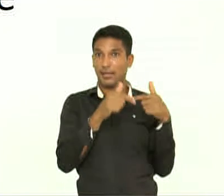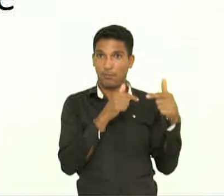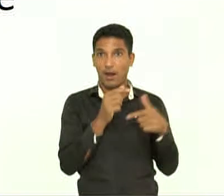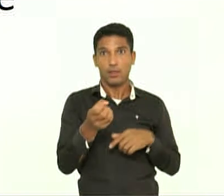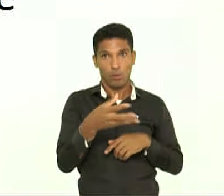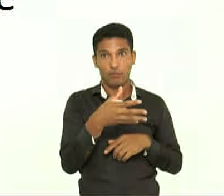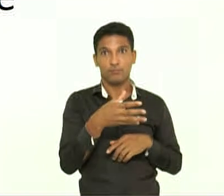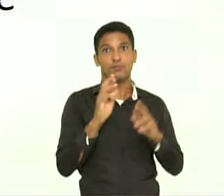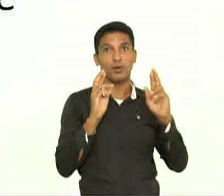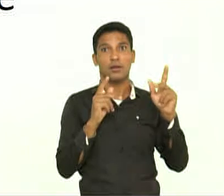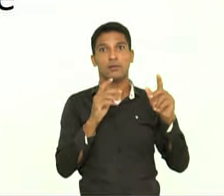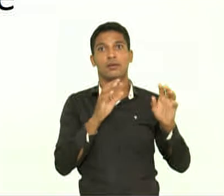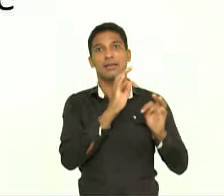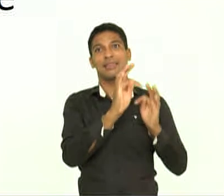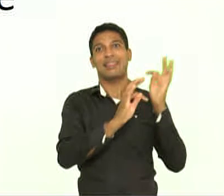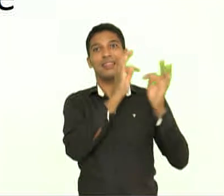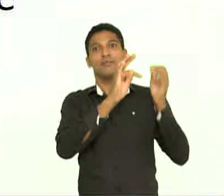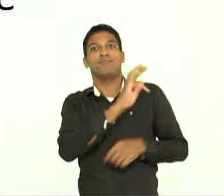revolução